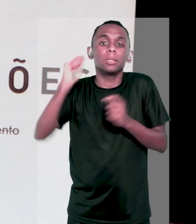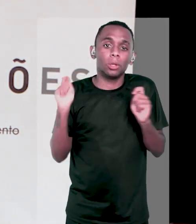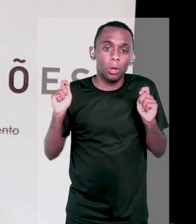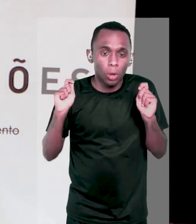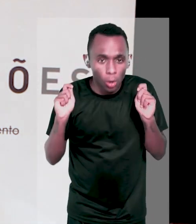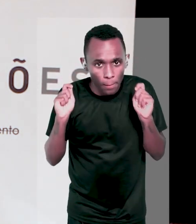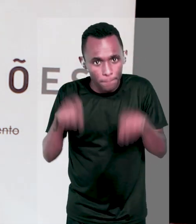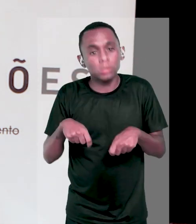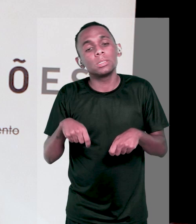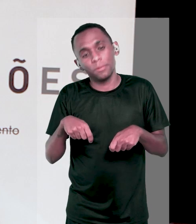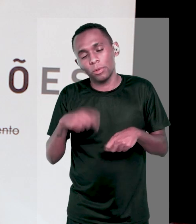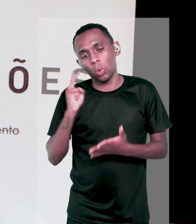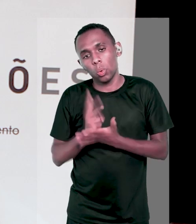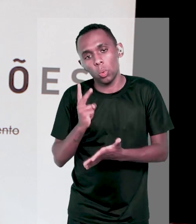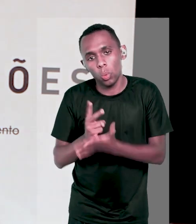sensorialidade